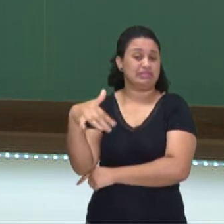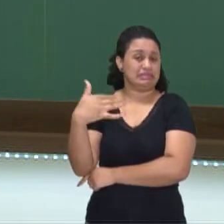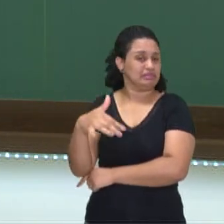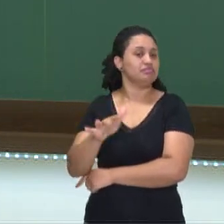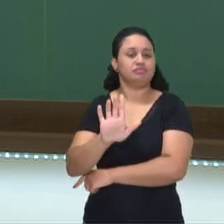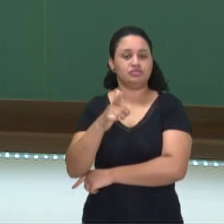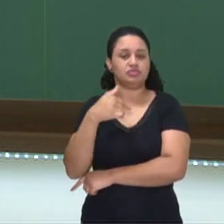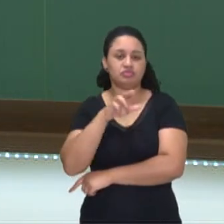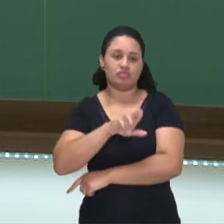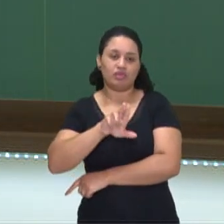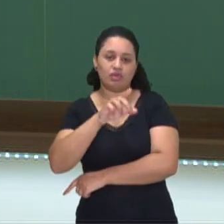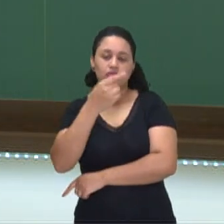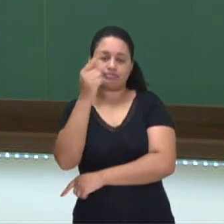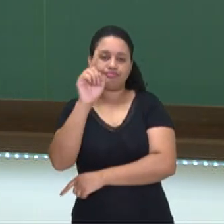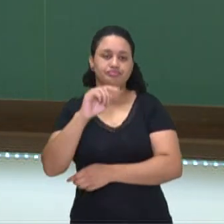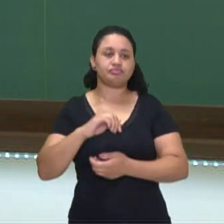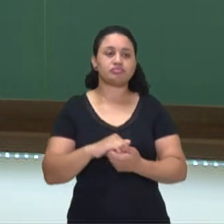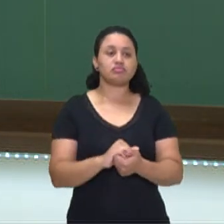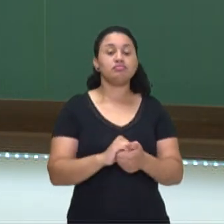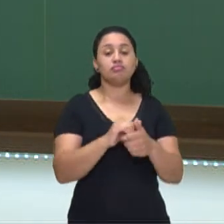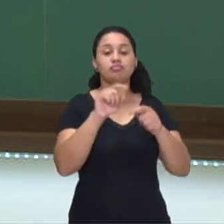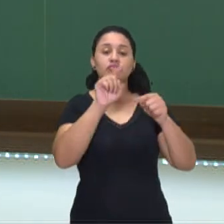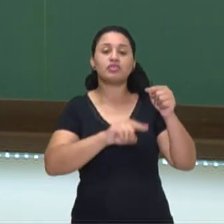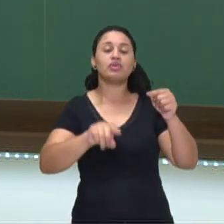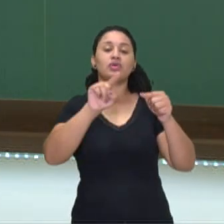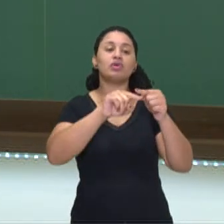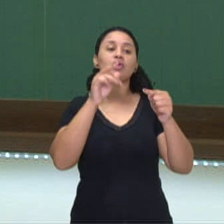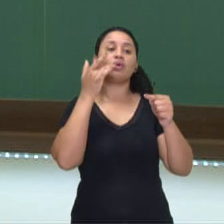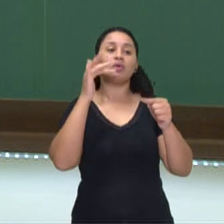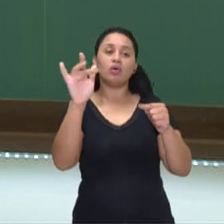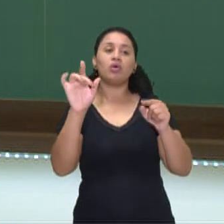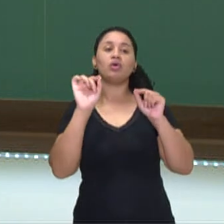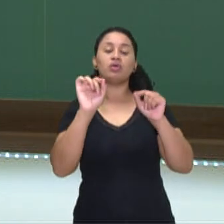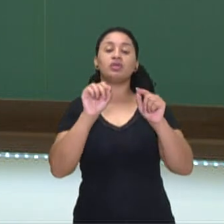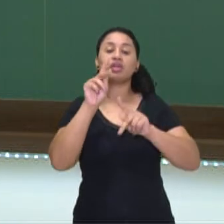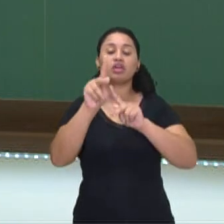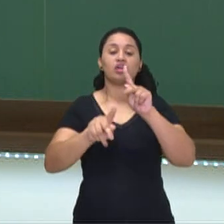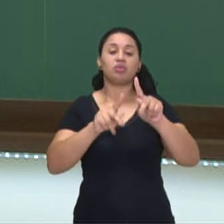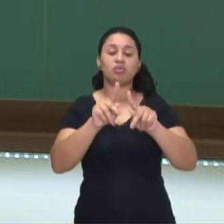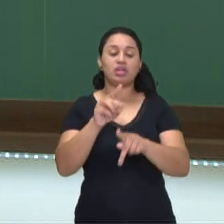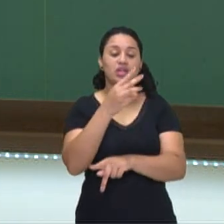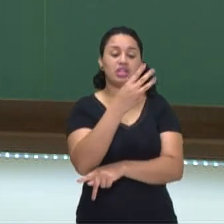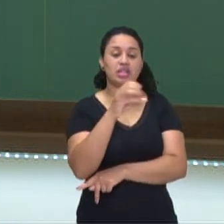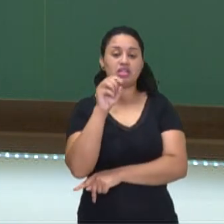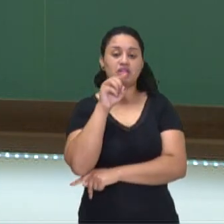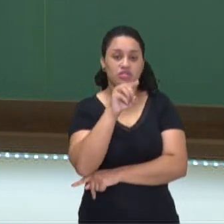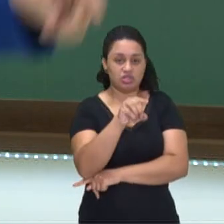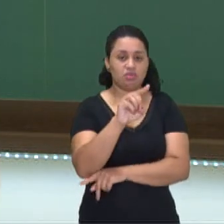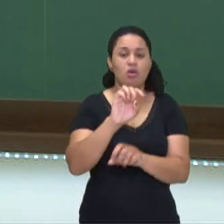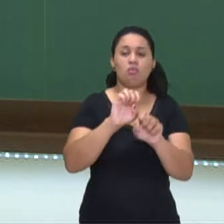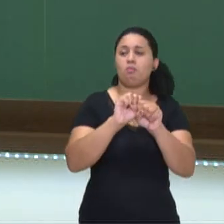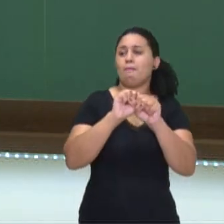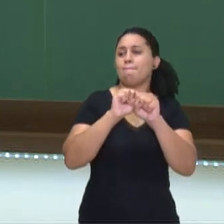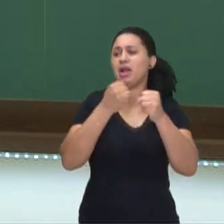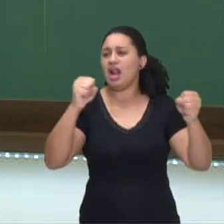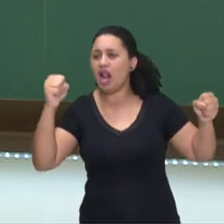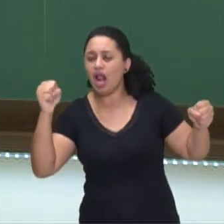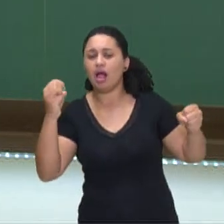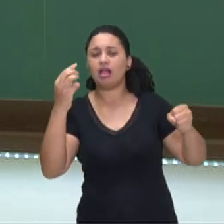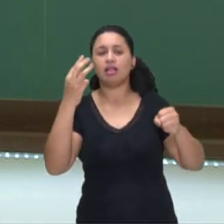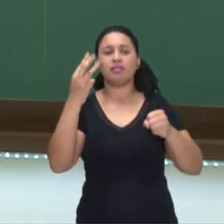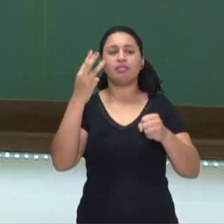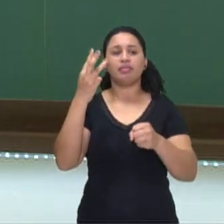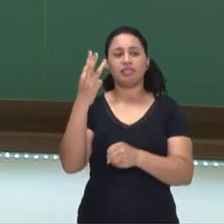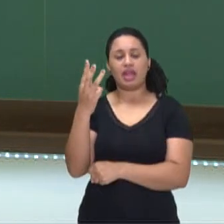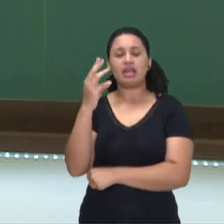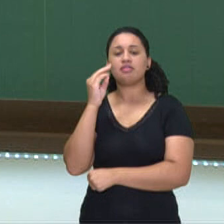o ciclo do ouro, que é importantíssimo, que, né, a população brasileira cresce de 300 mil para 3 milhões de pessoas.